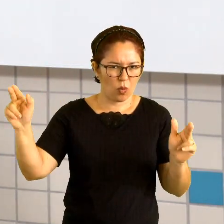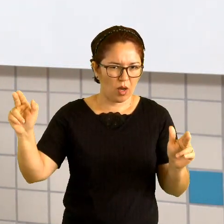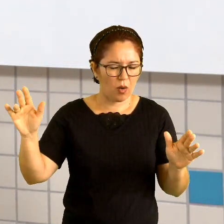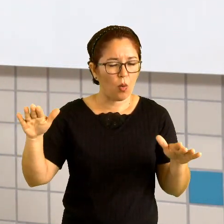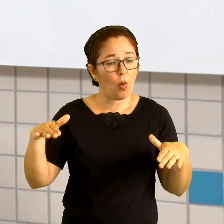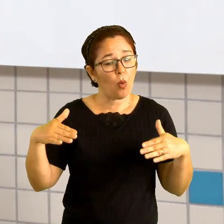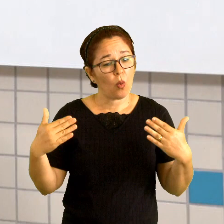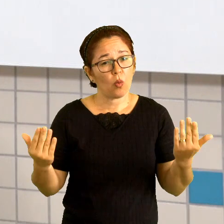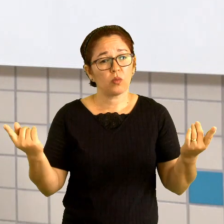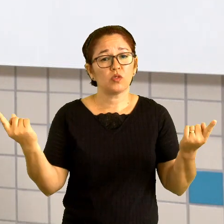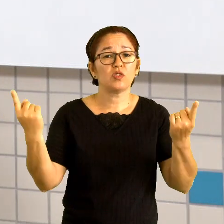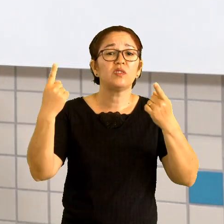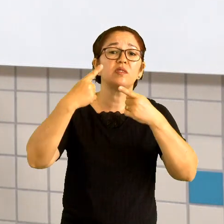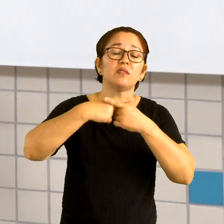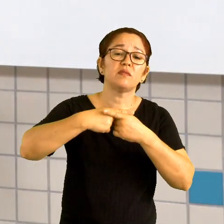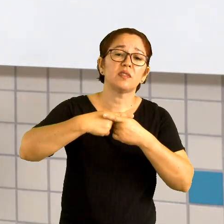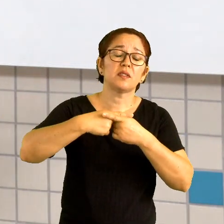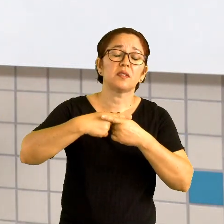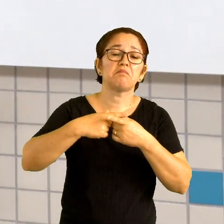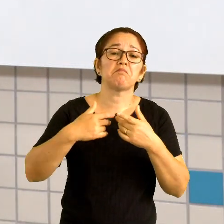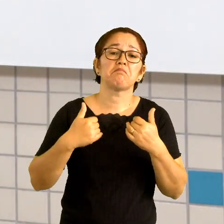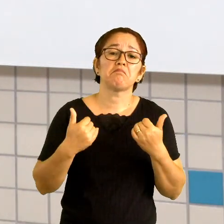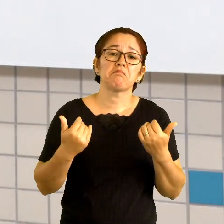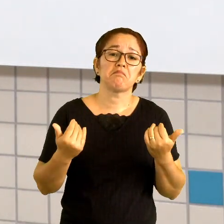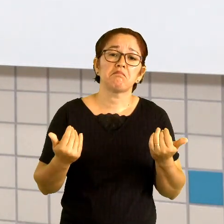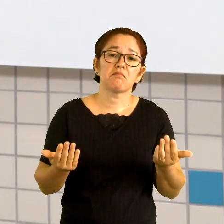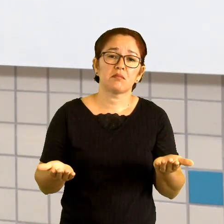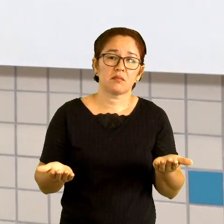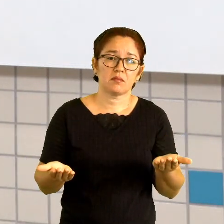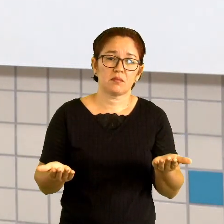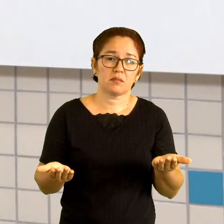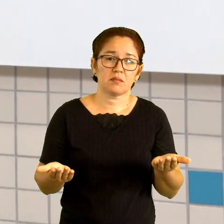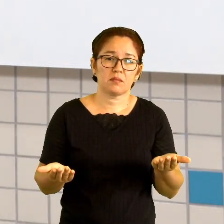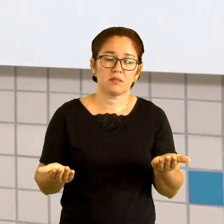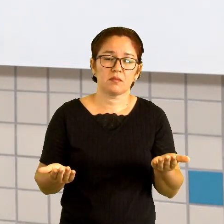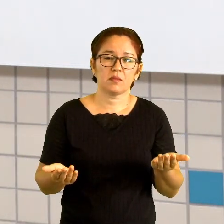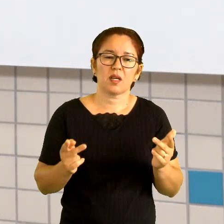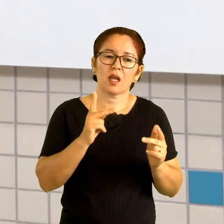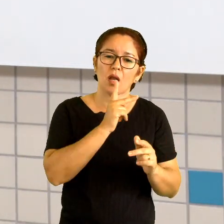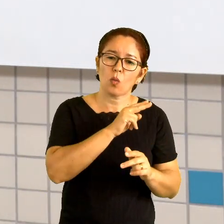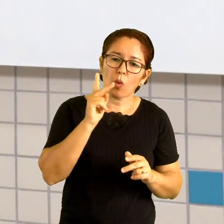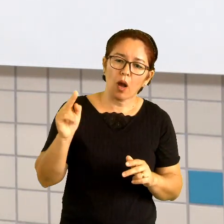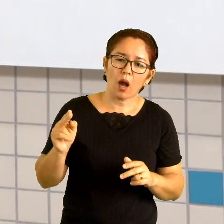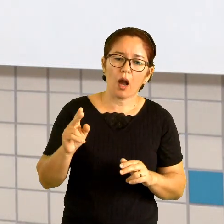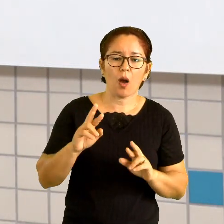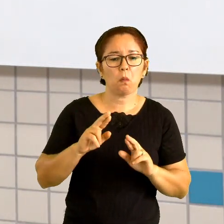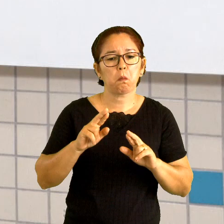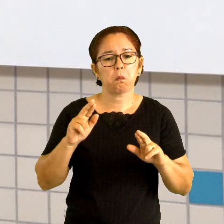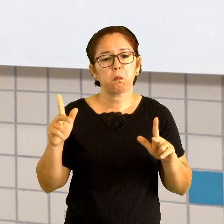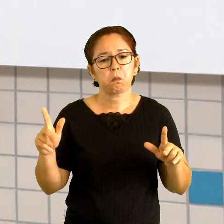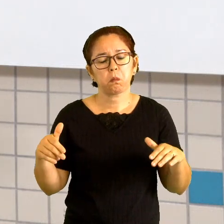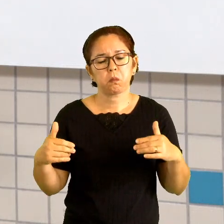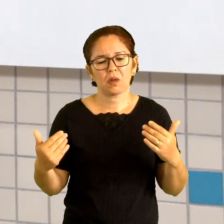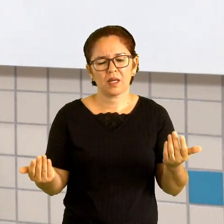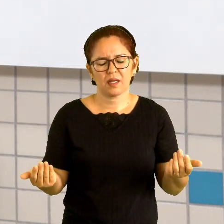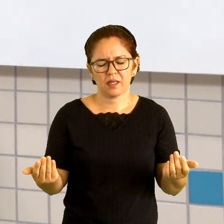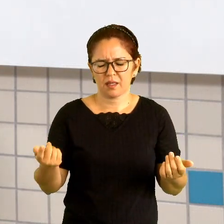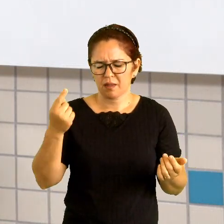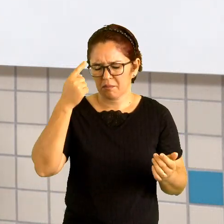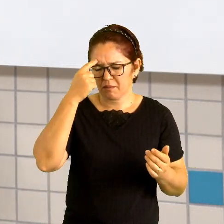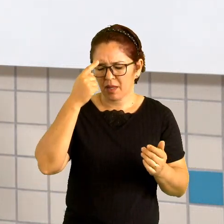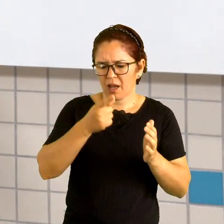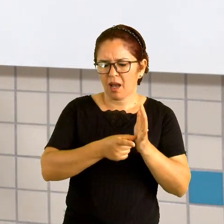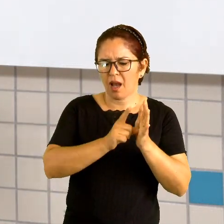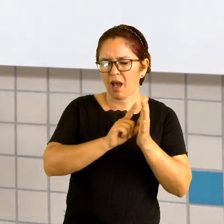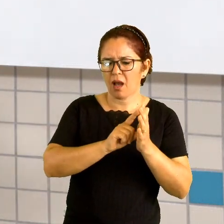ideias diferentes, ideias contrárias do texto original? Ah, mas eu não sei como é a ideia do texto